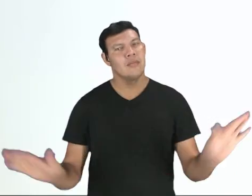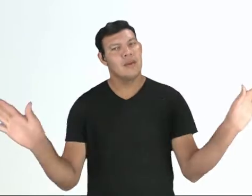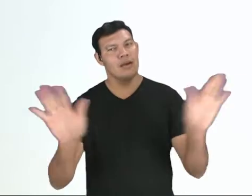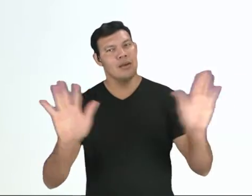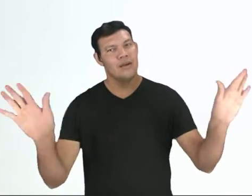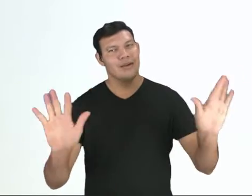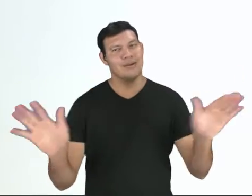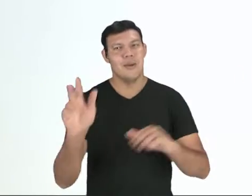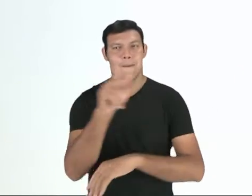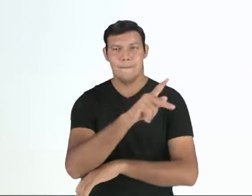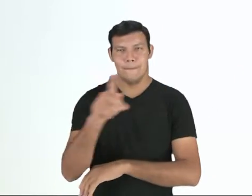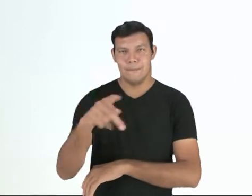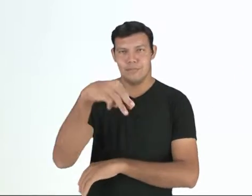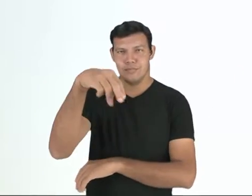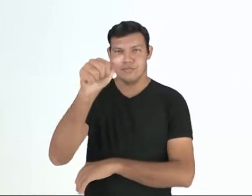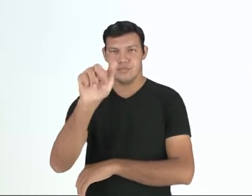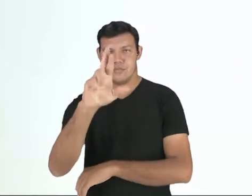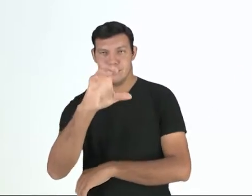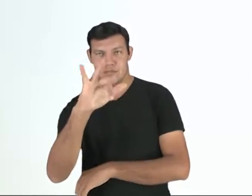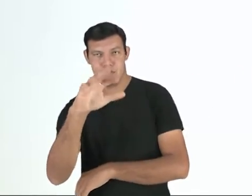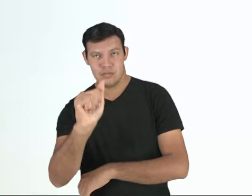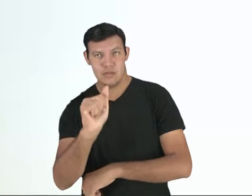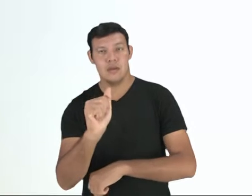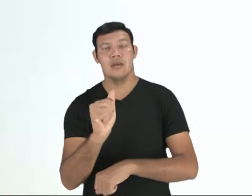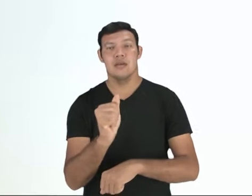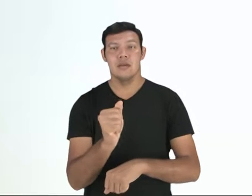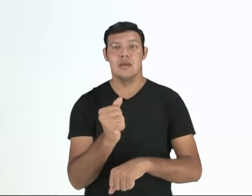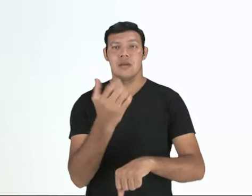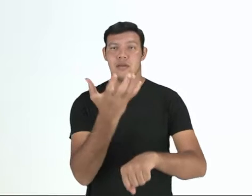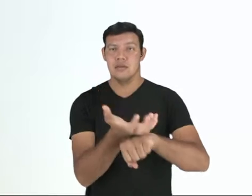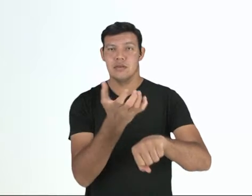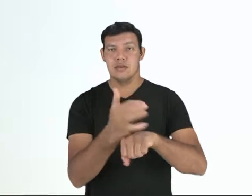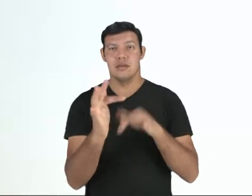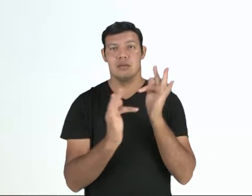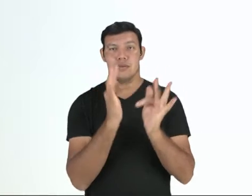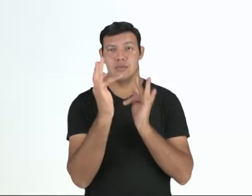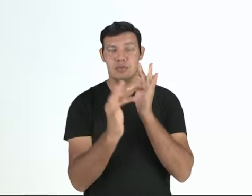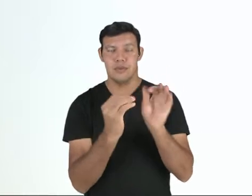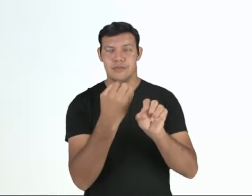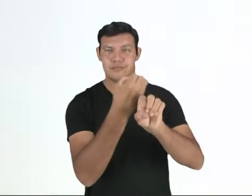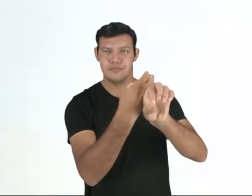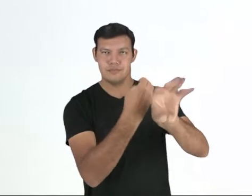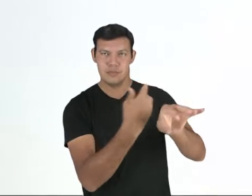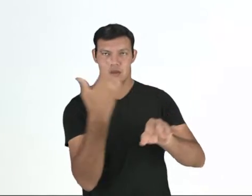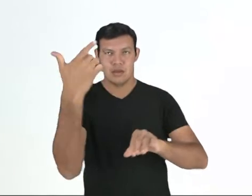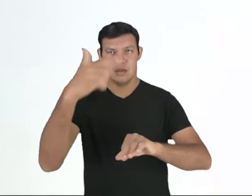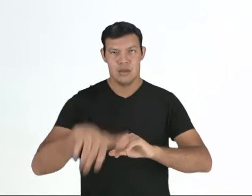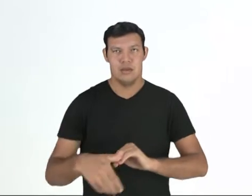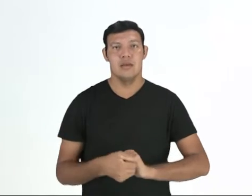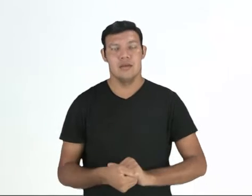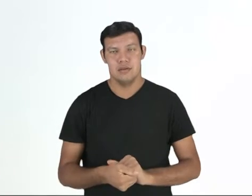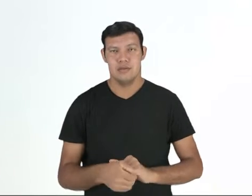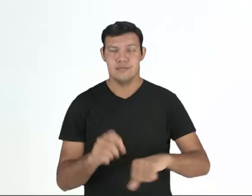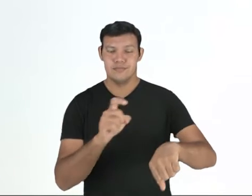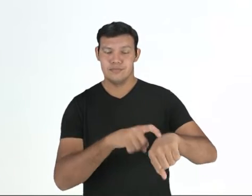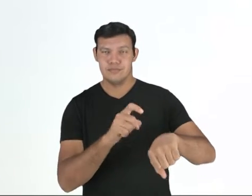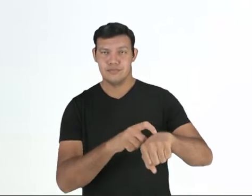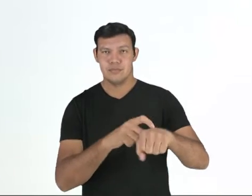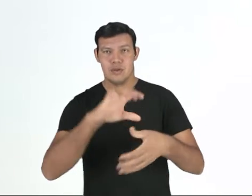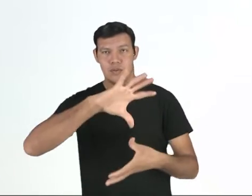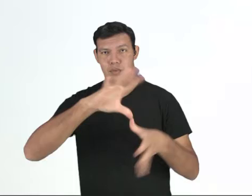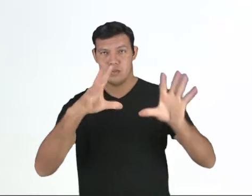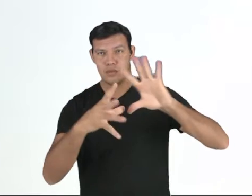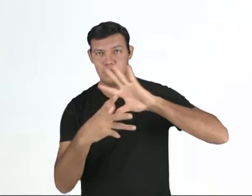Olá pessoal, eu sou o professor Márcio, professor de Física do Estado. Hoje nós estamos aí com mais uma aula remota, né, durante essa pandemia.